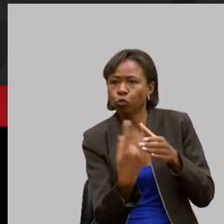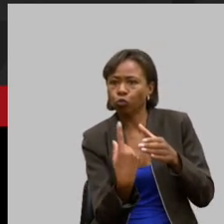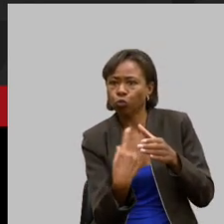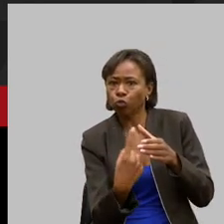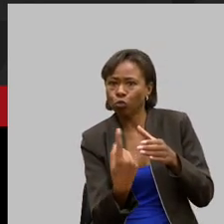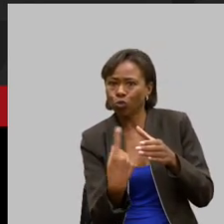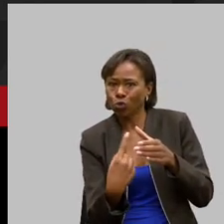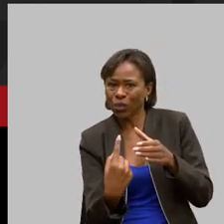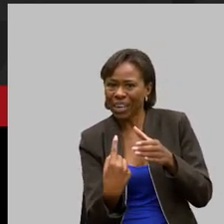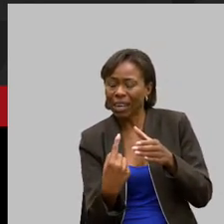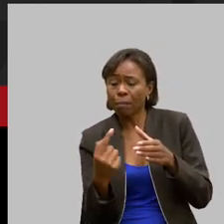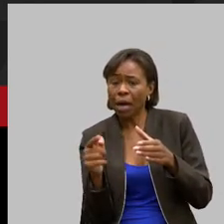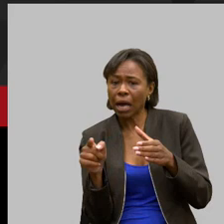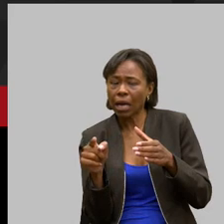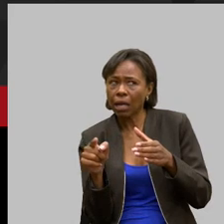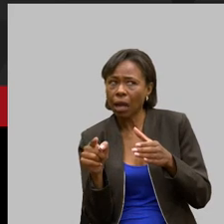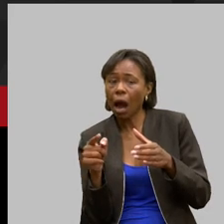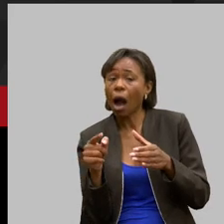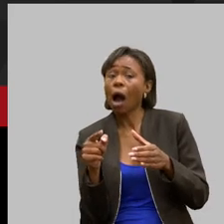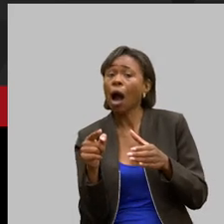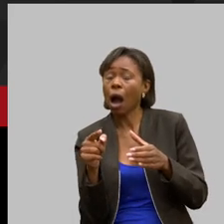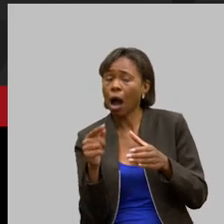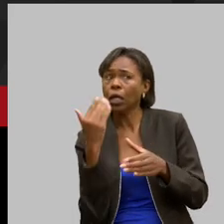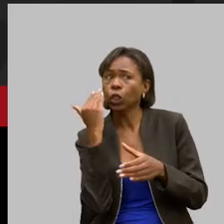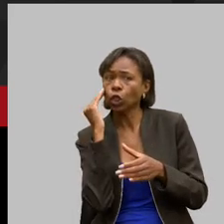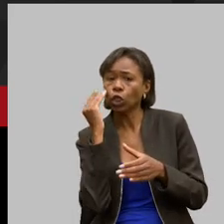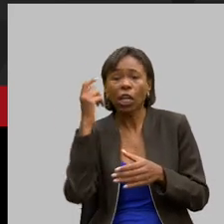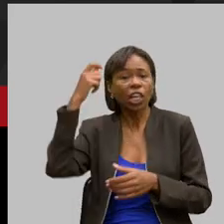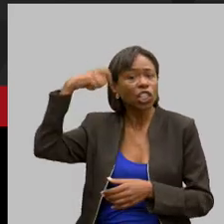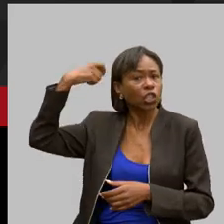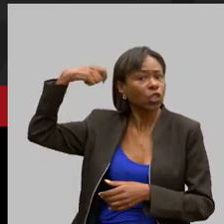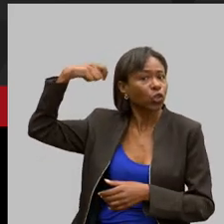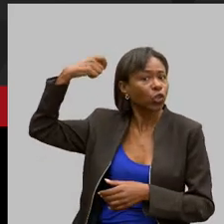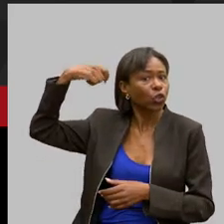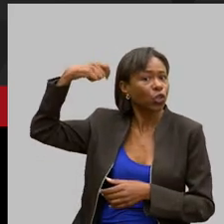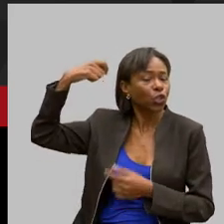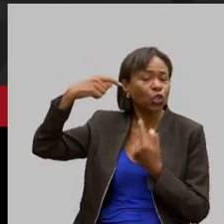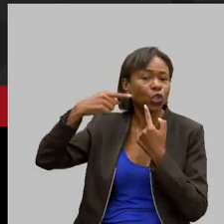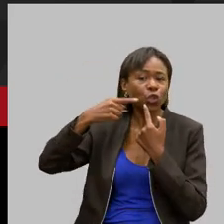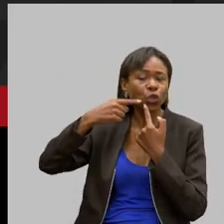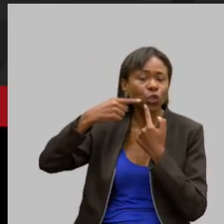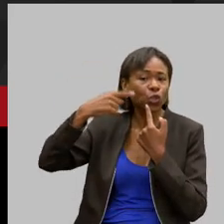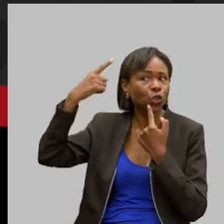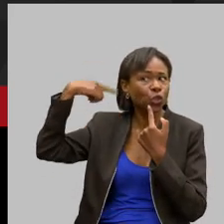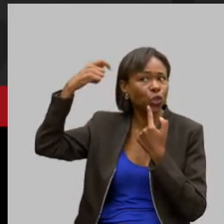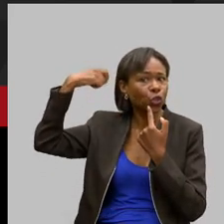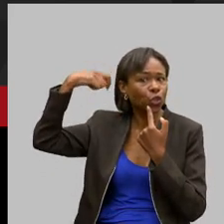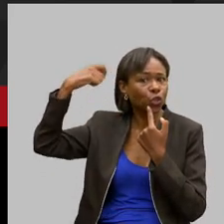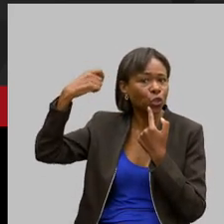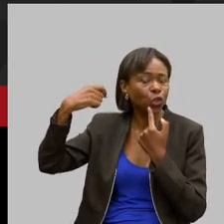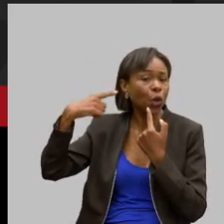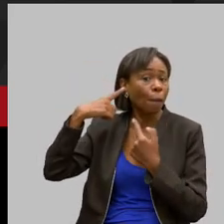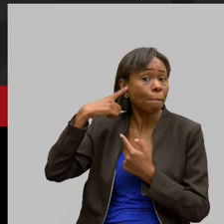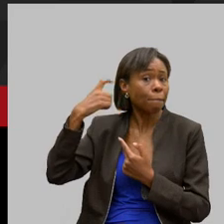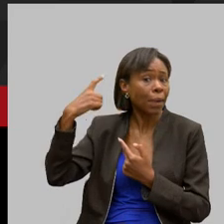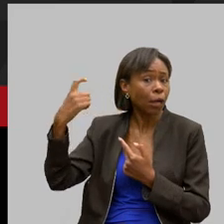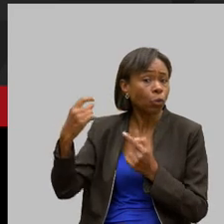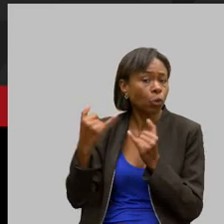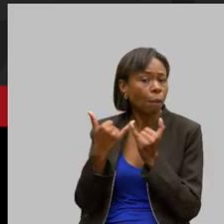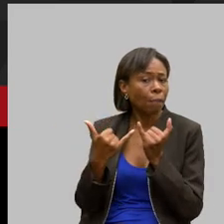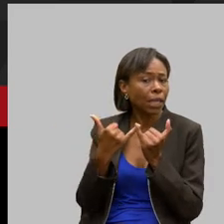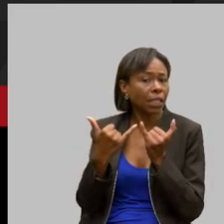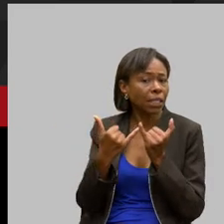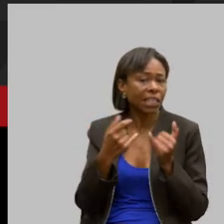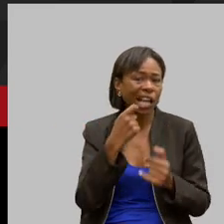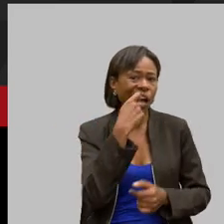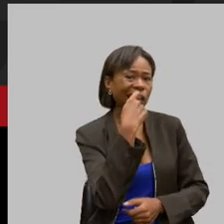familiarizando barulho do secador de cabelo isso faz muita diferença e eu vejo por relatos de pais eh lá no